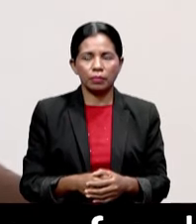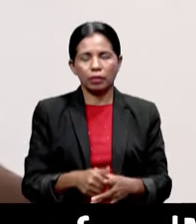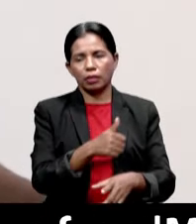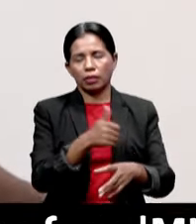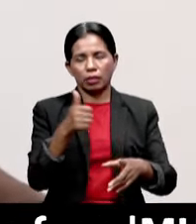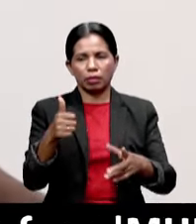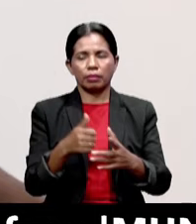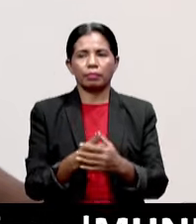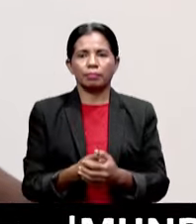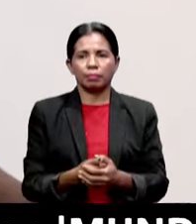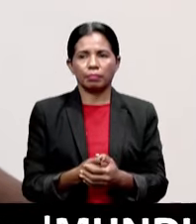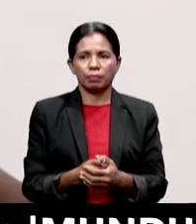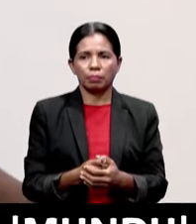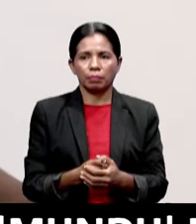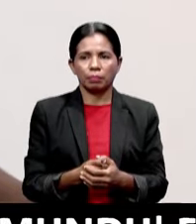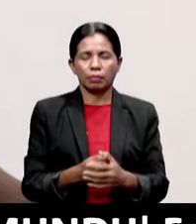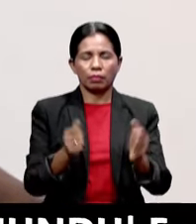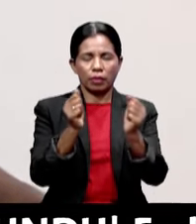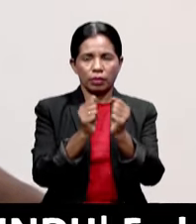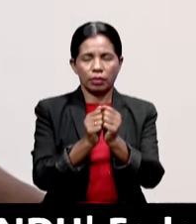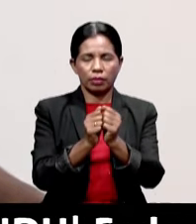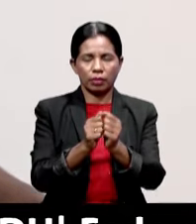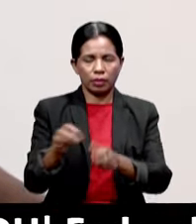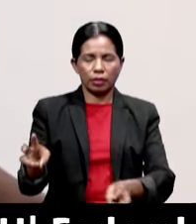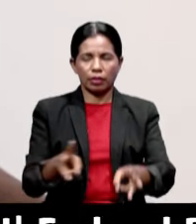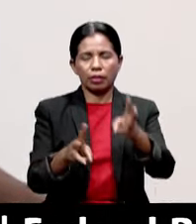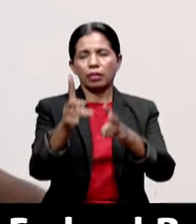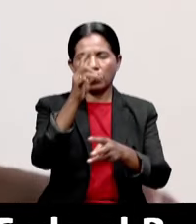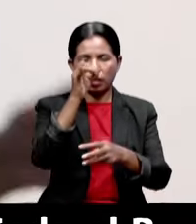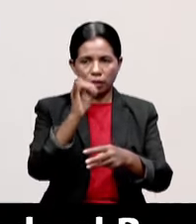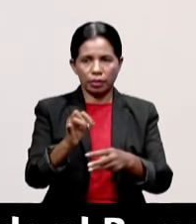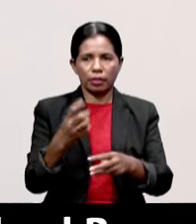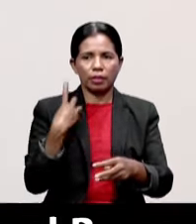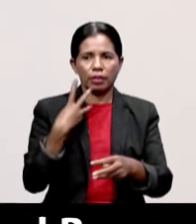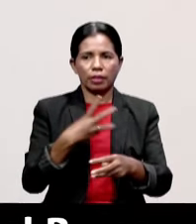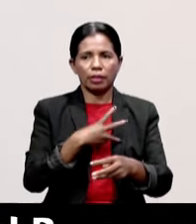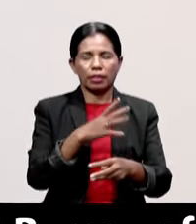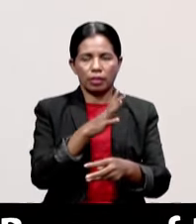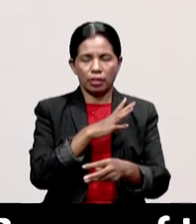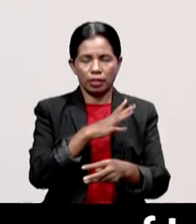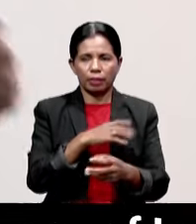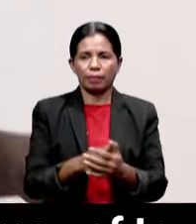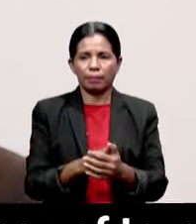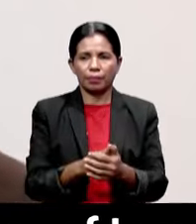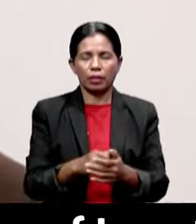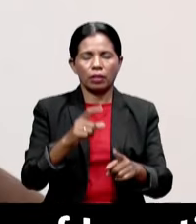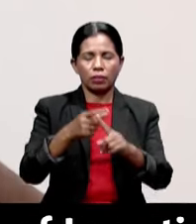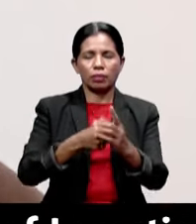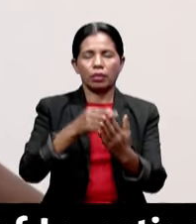Sirsirtan, hop, estrada sire di Larne, naita espera kata tama Agustus